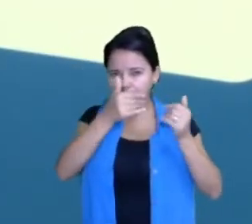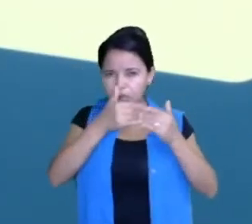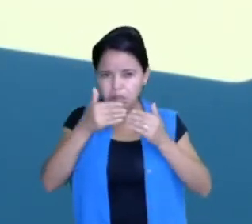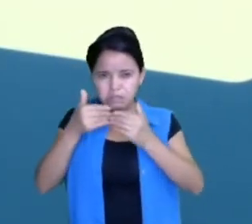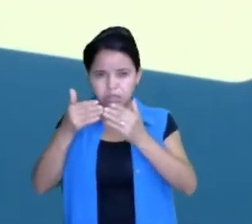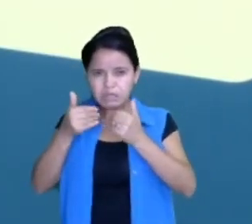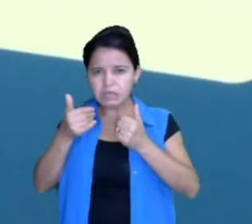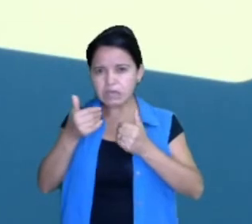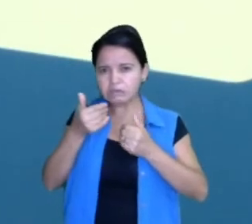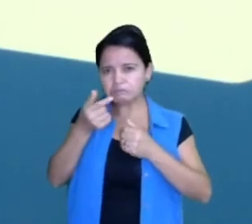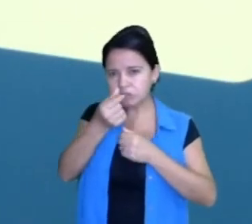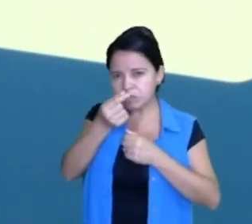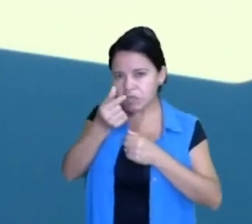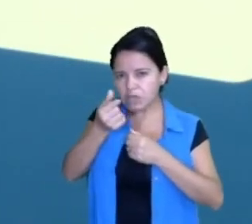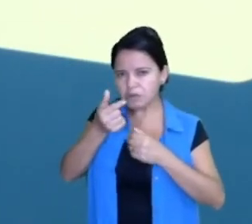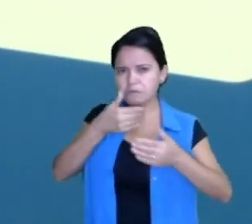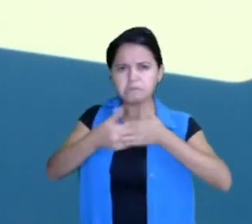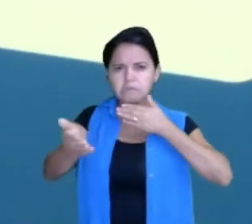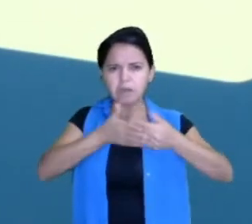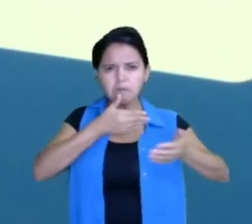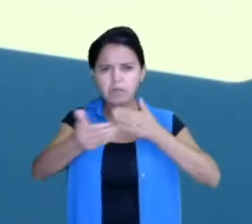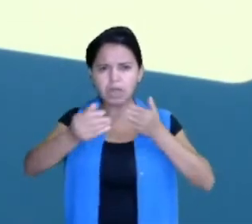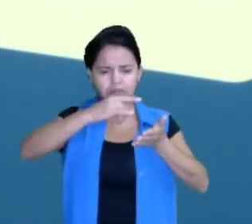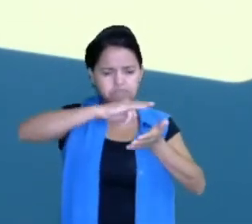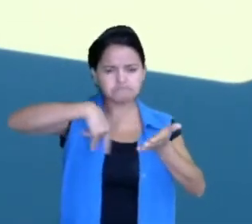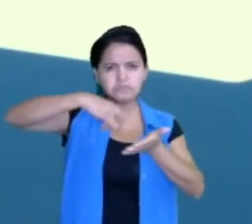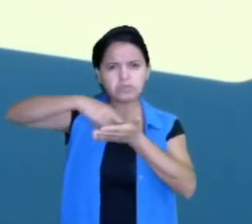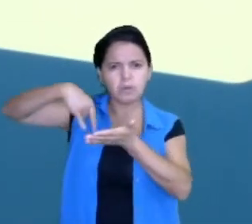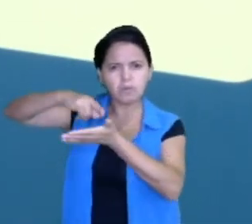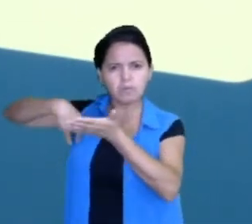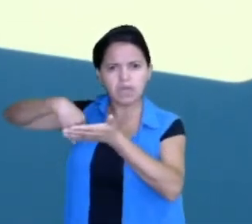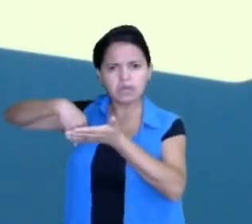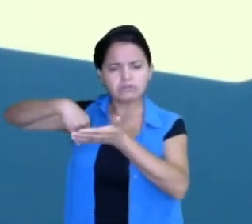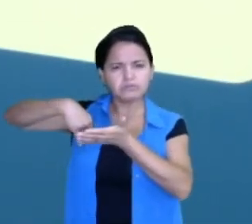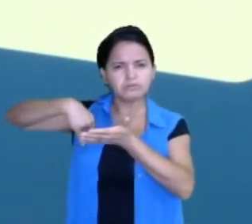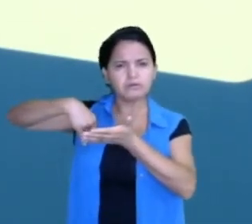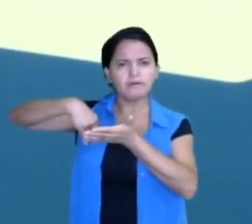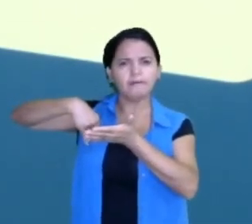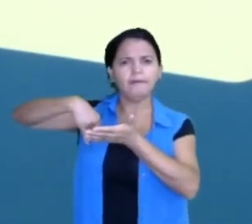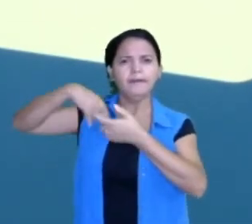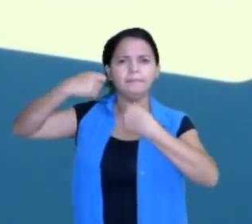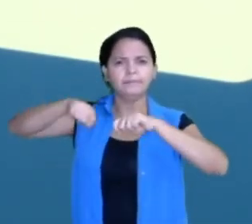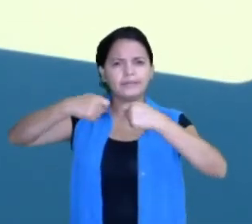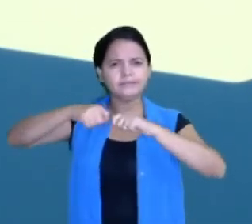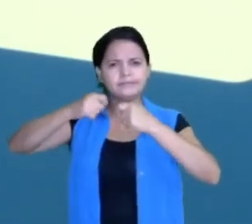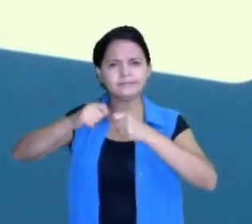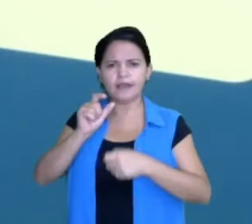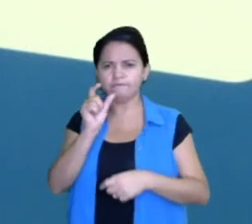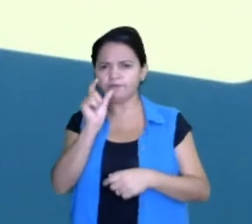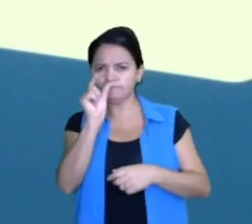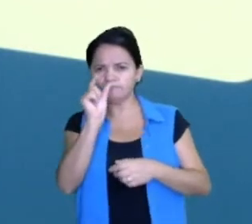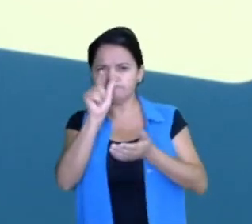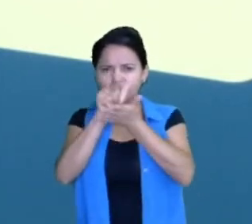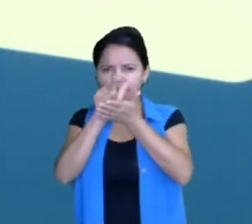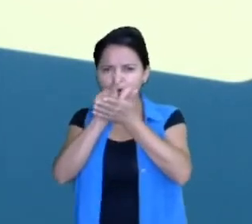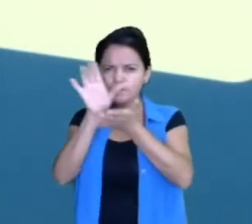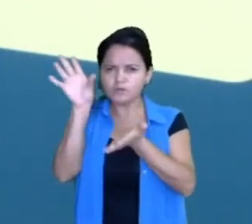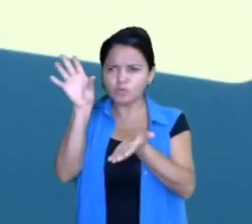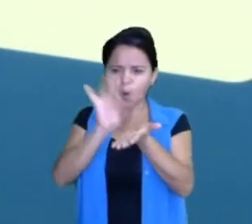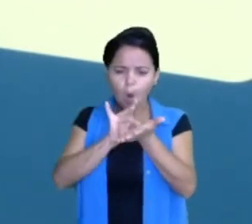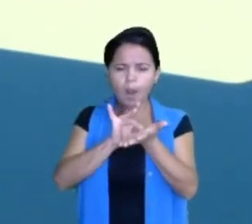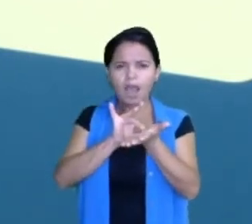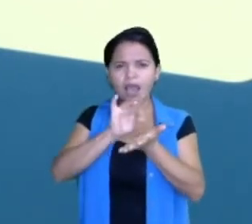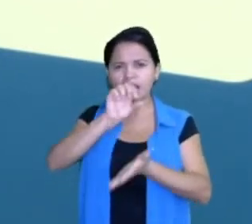que circulasse lá no território das colônias teria que ter o selo em inglês.